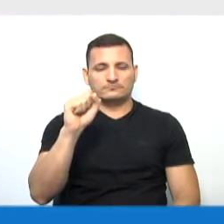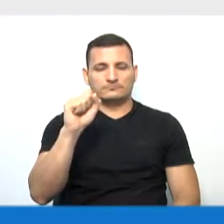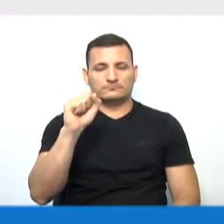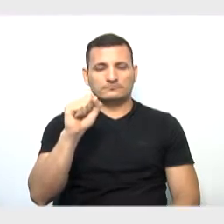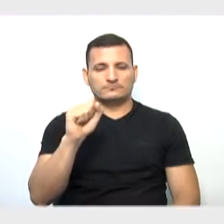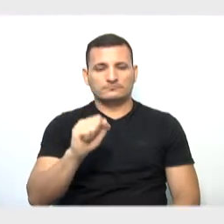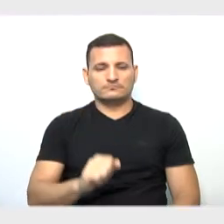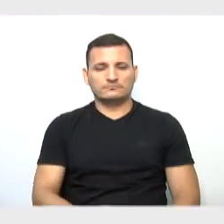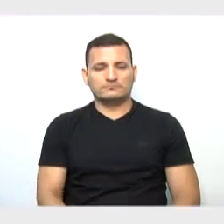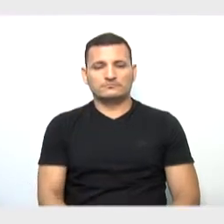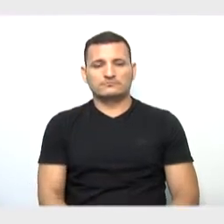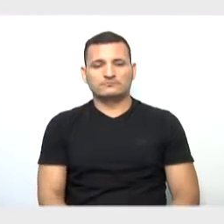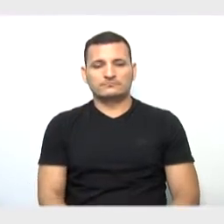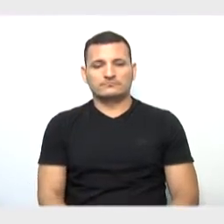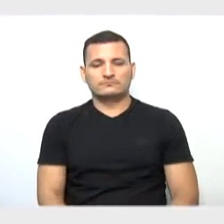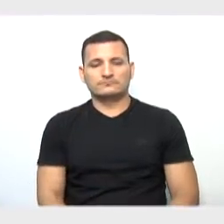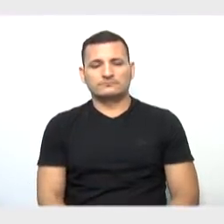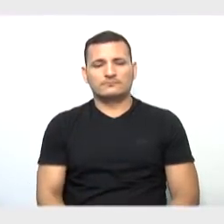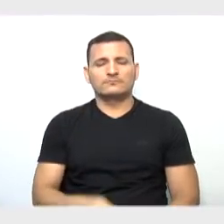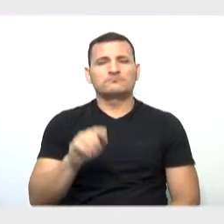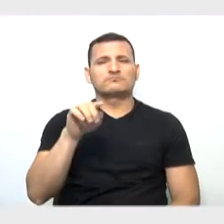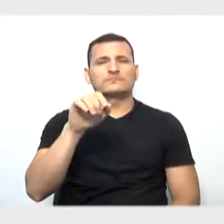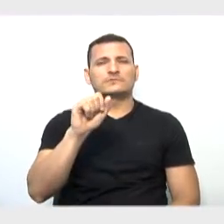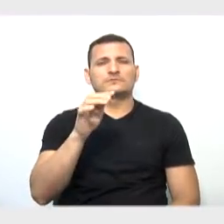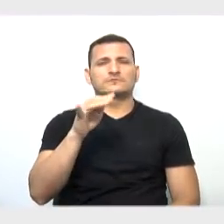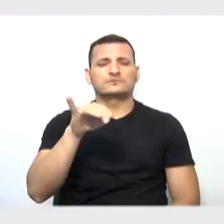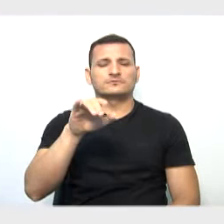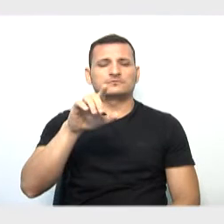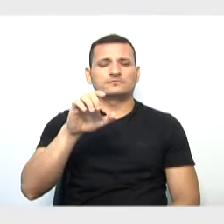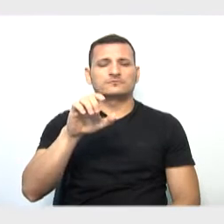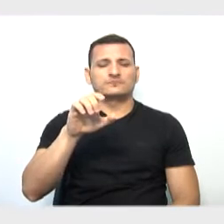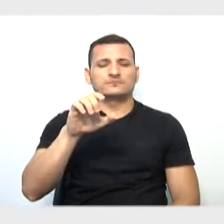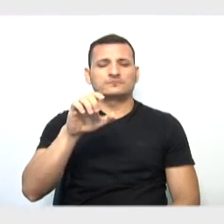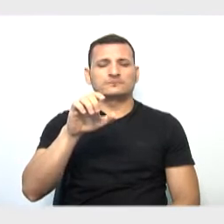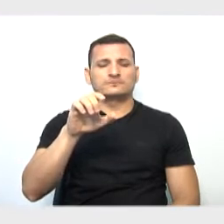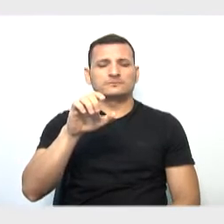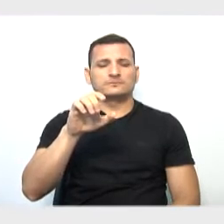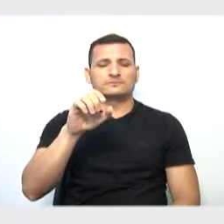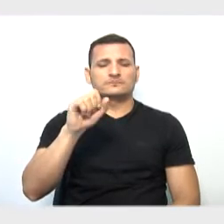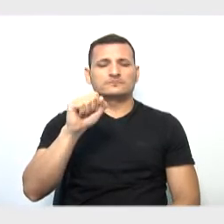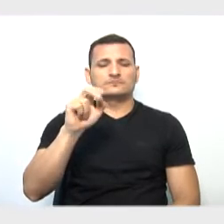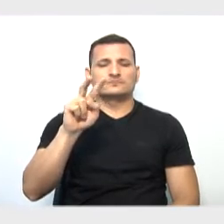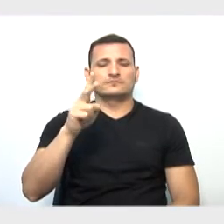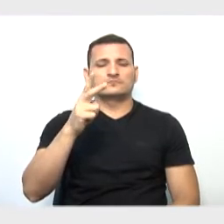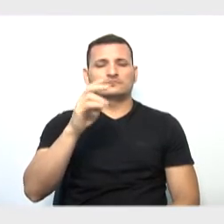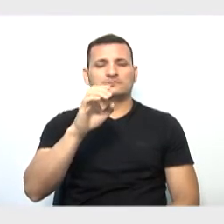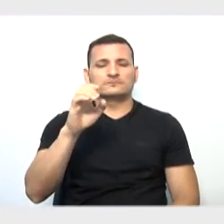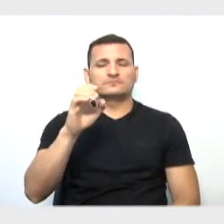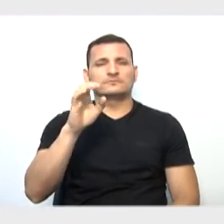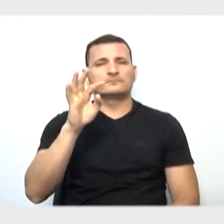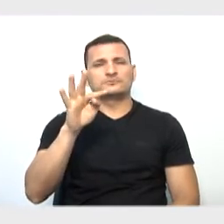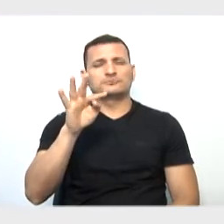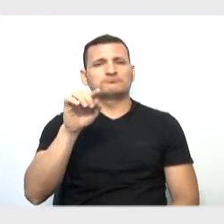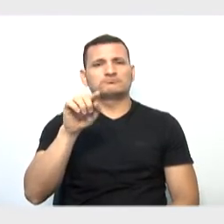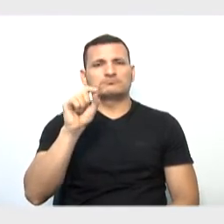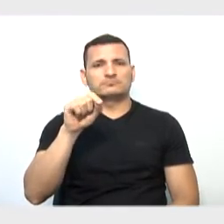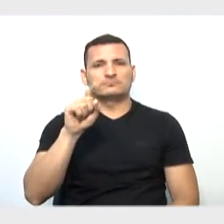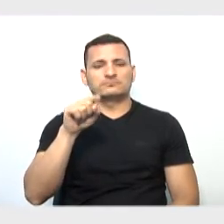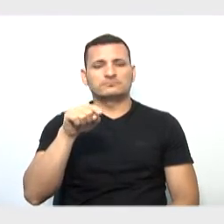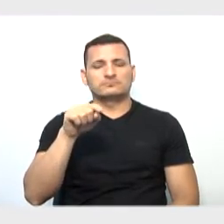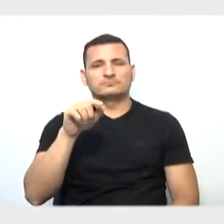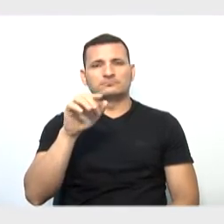Style Sheet. Que é isso mesmo, professora? Style Sheet, folha